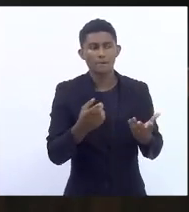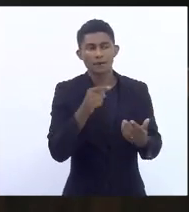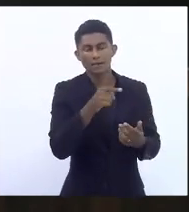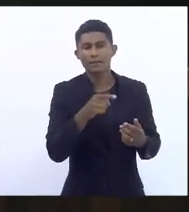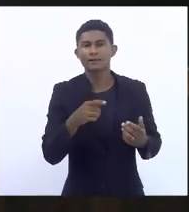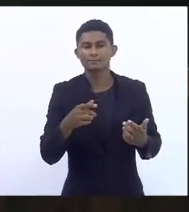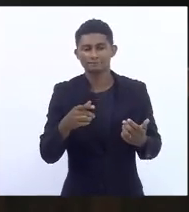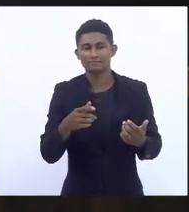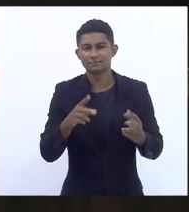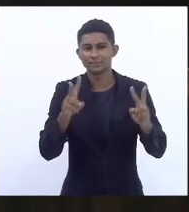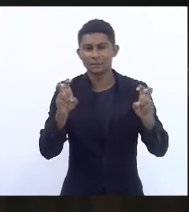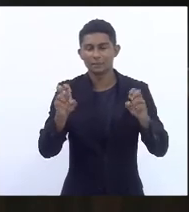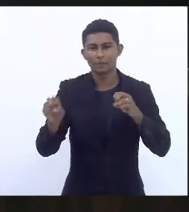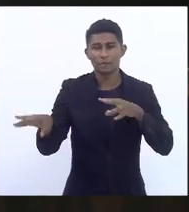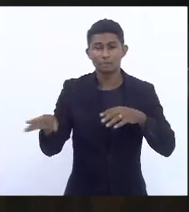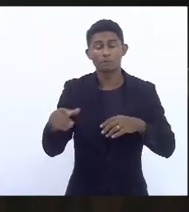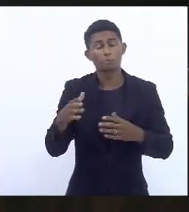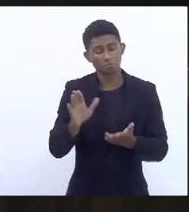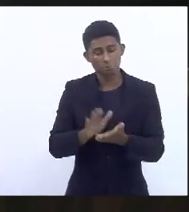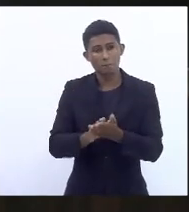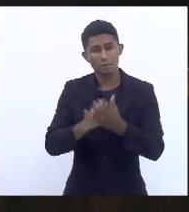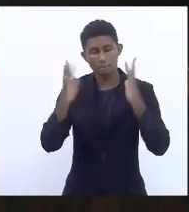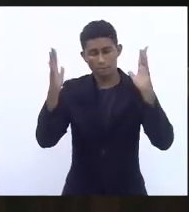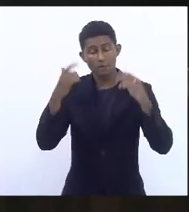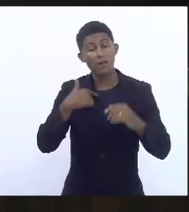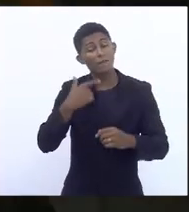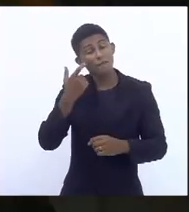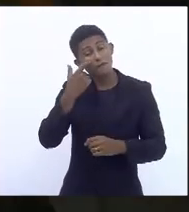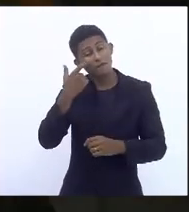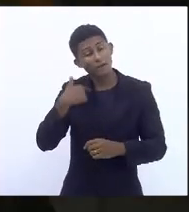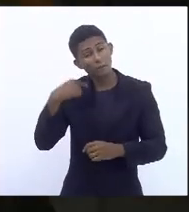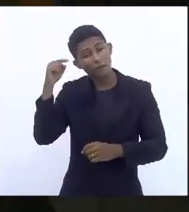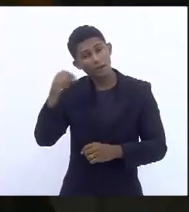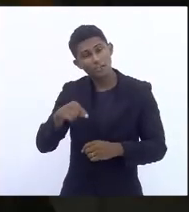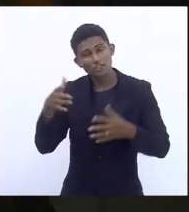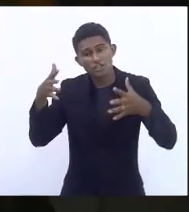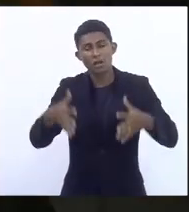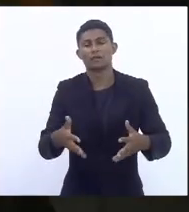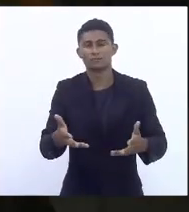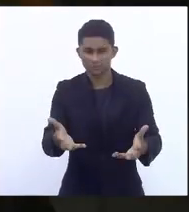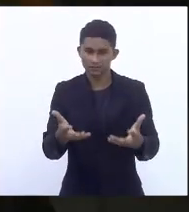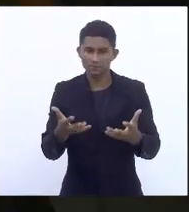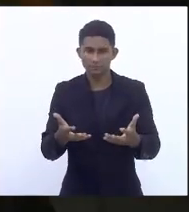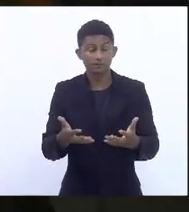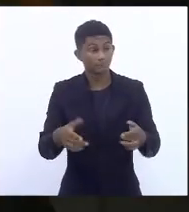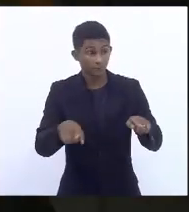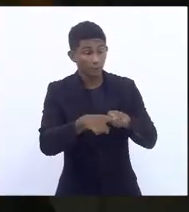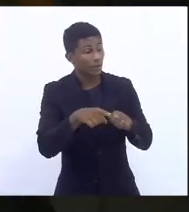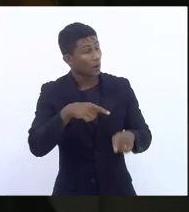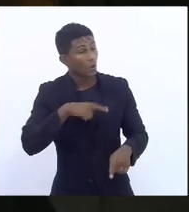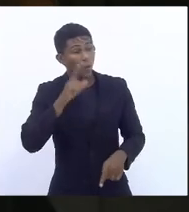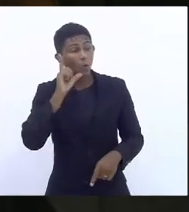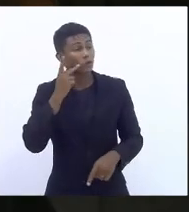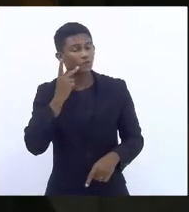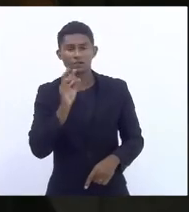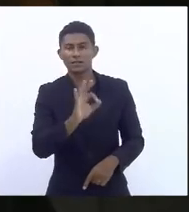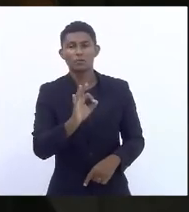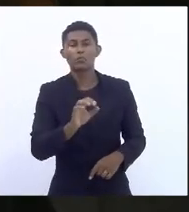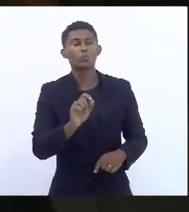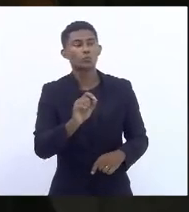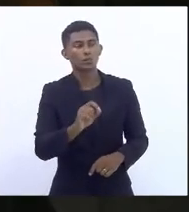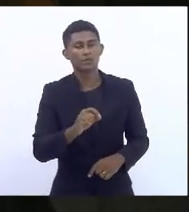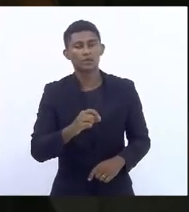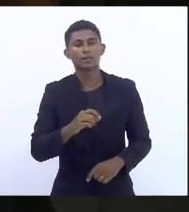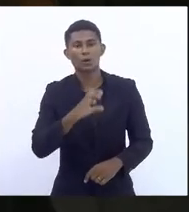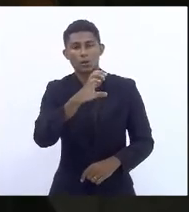fraternidade. Parabéns, vou ver se consigo chegar. Seria um prazer. Aliás, hoje também, não falei, mas aproveito a sua observação, estará conosco o coordenador da